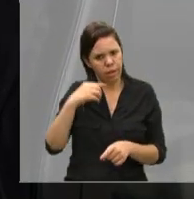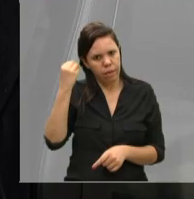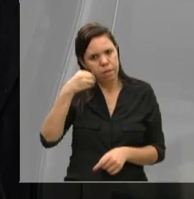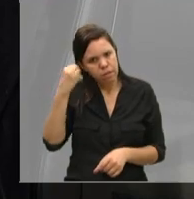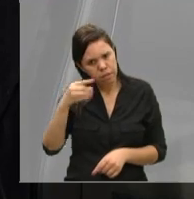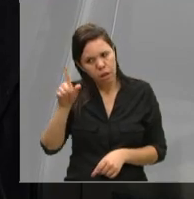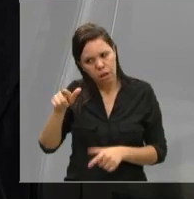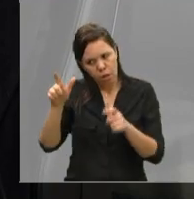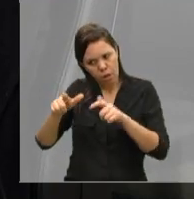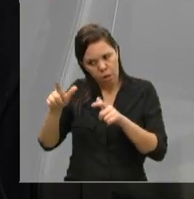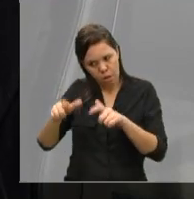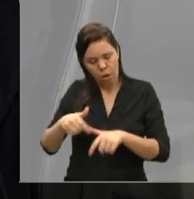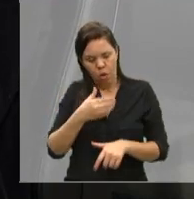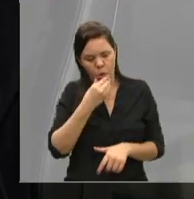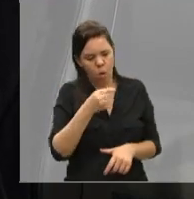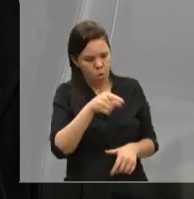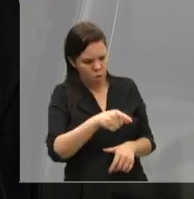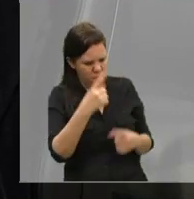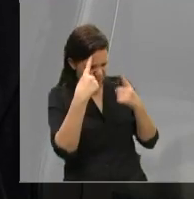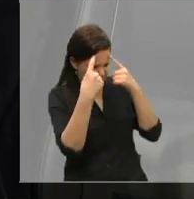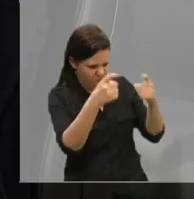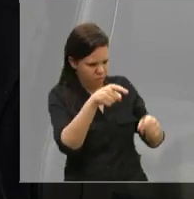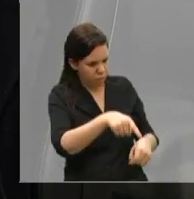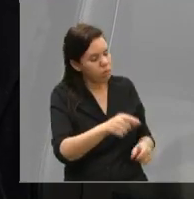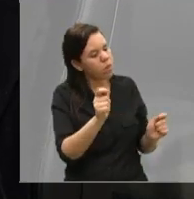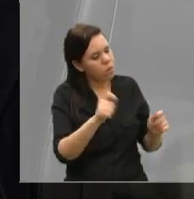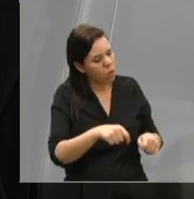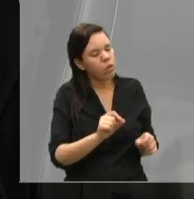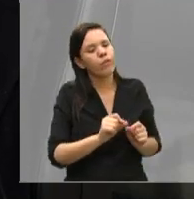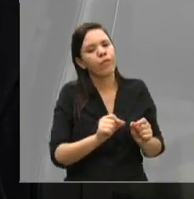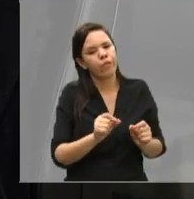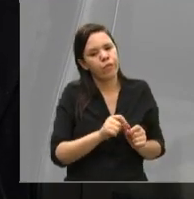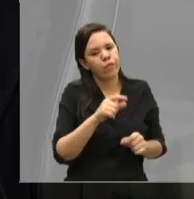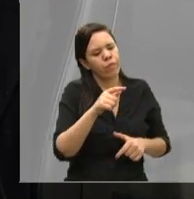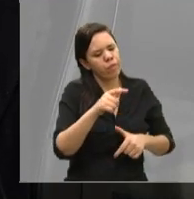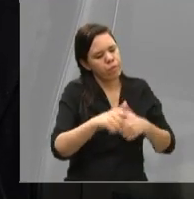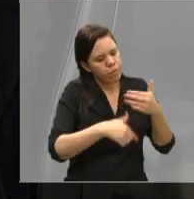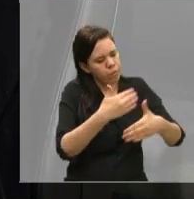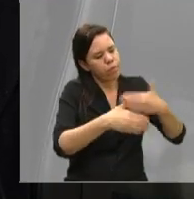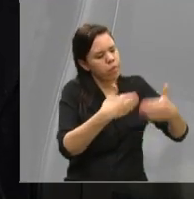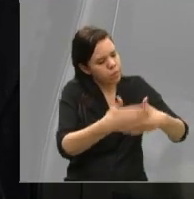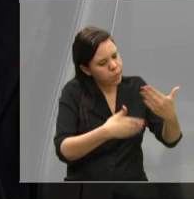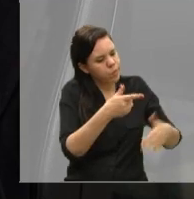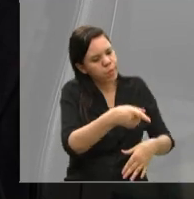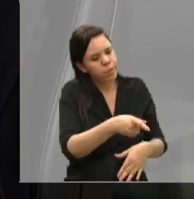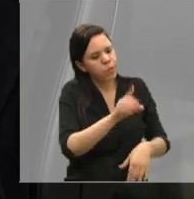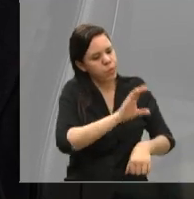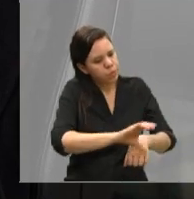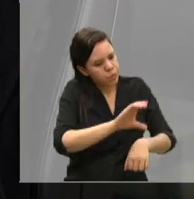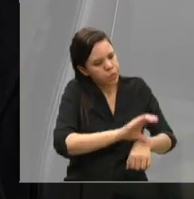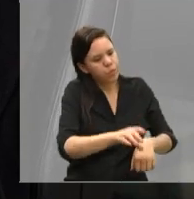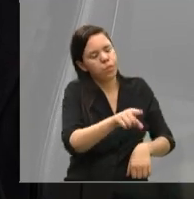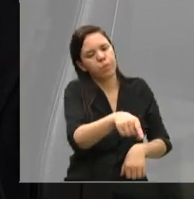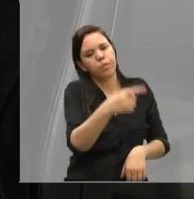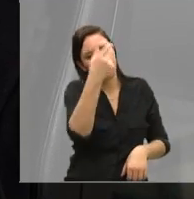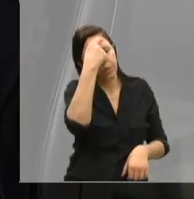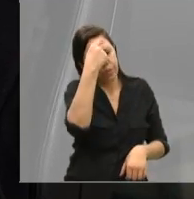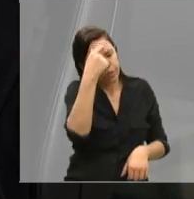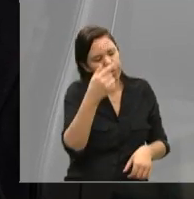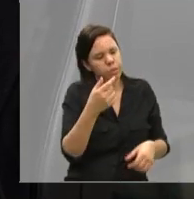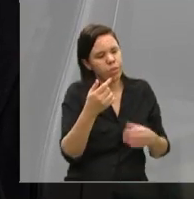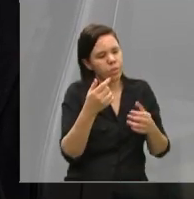espaço onde o homem agressor pode passar por esse processo de um curso,